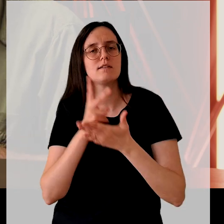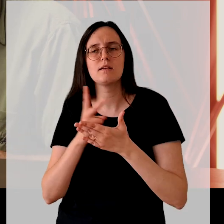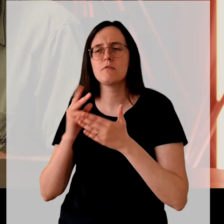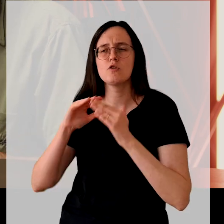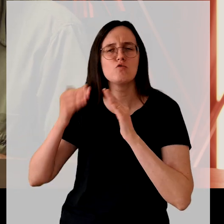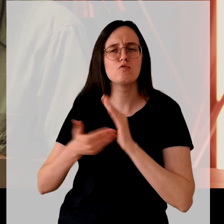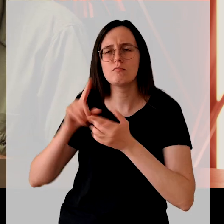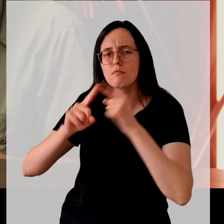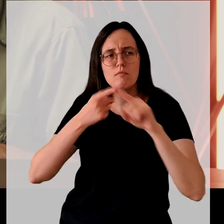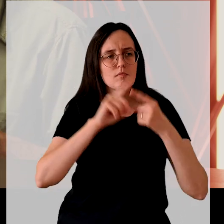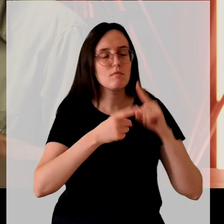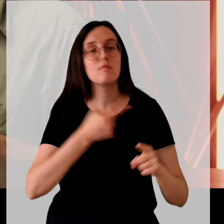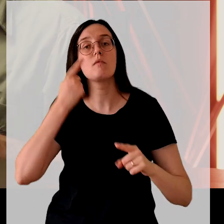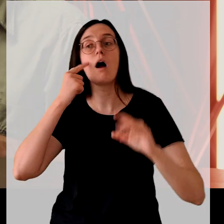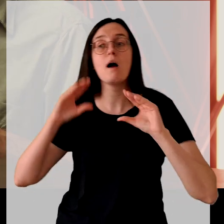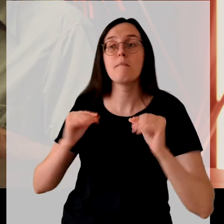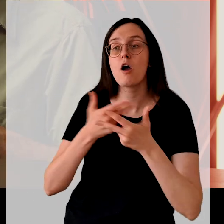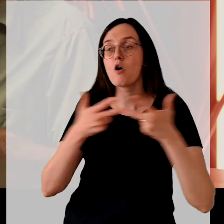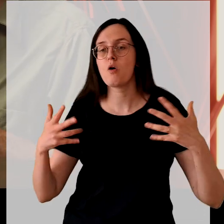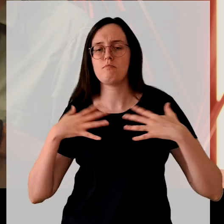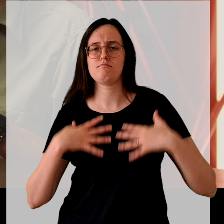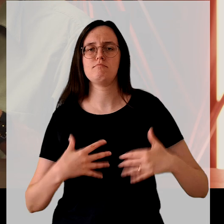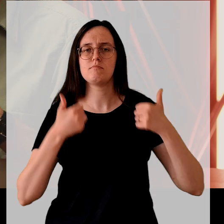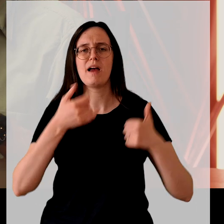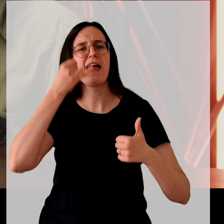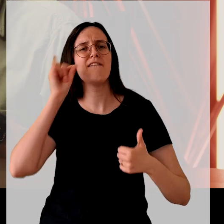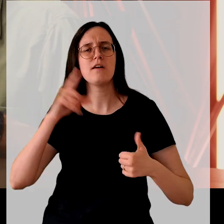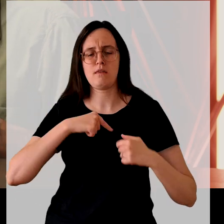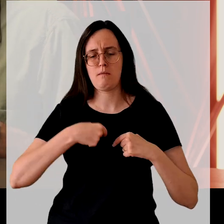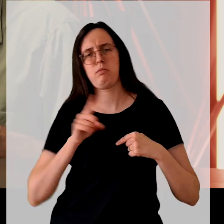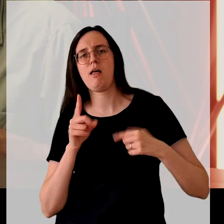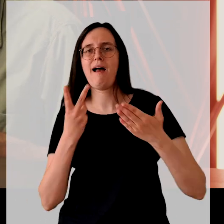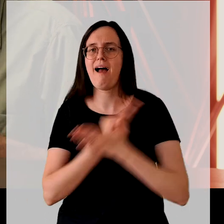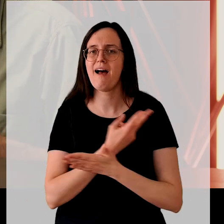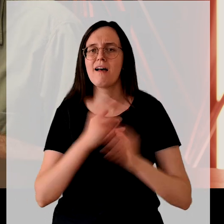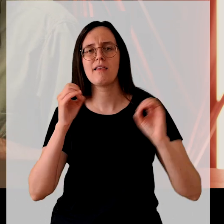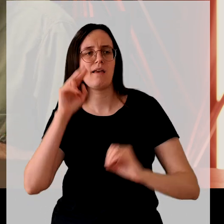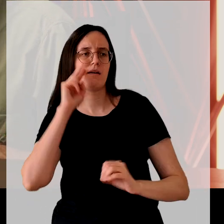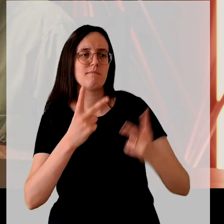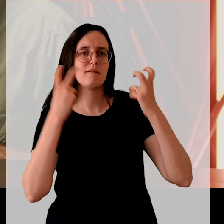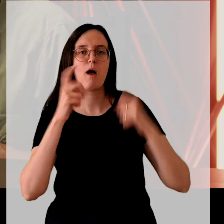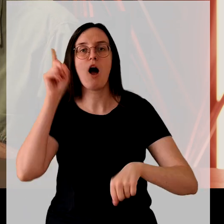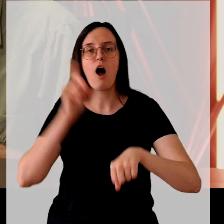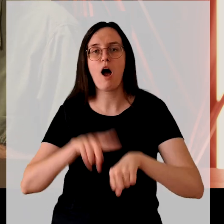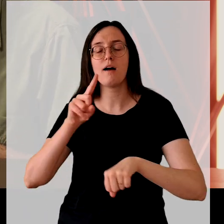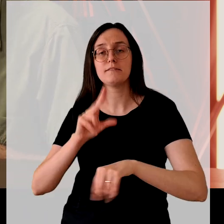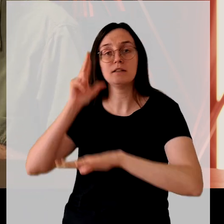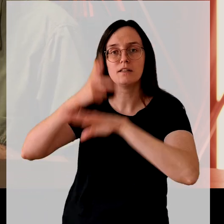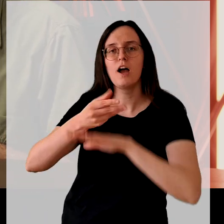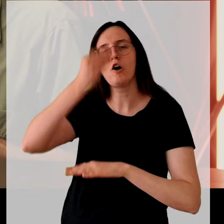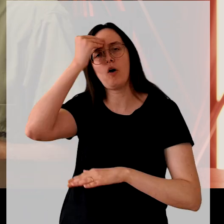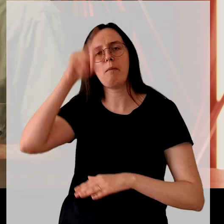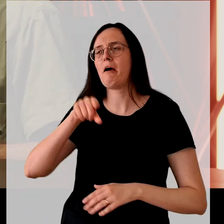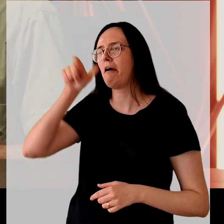se alinhando com os departamentos, para não ir lá mexer no figurino e ficar um negócio, um botão fora do lugar e ninguém ter olhado, daí chegar no